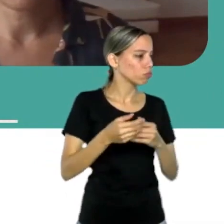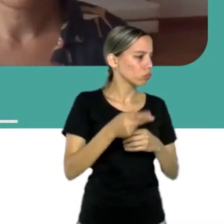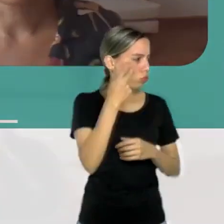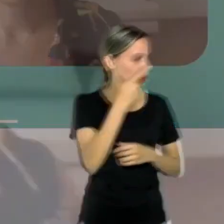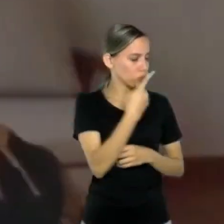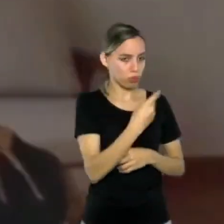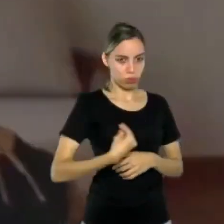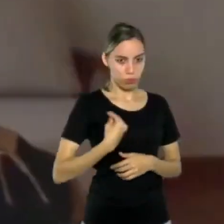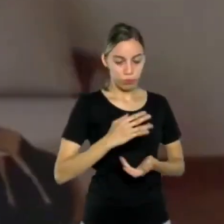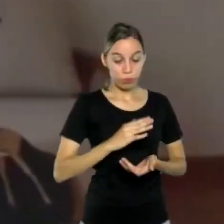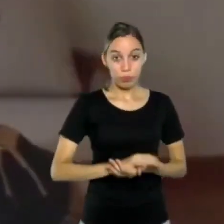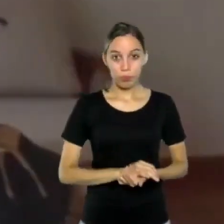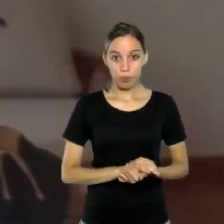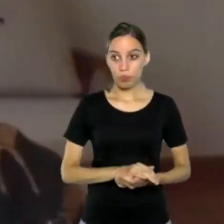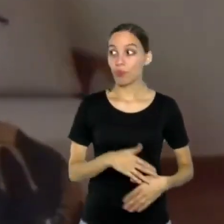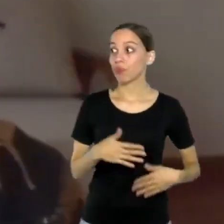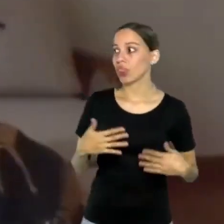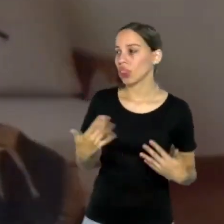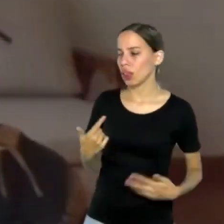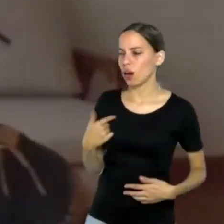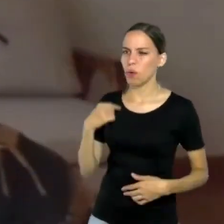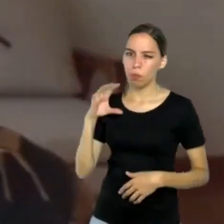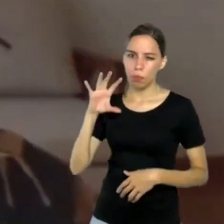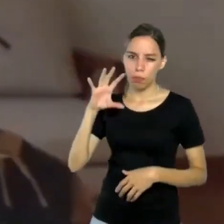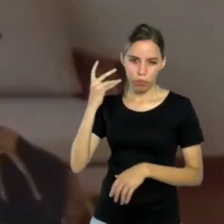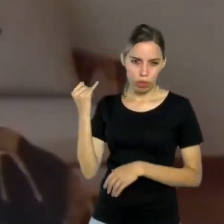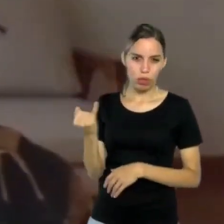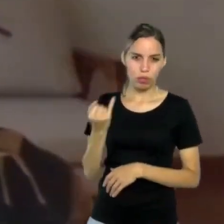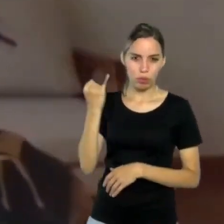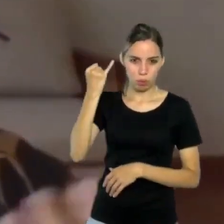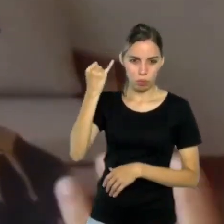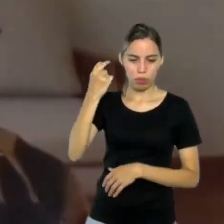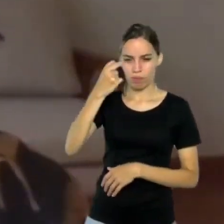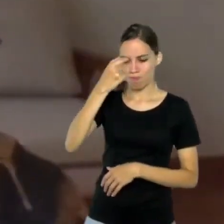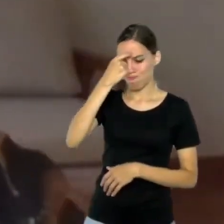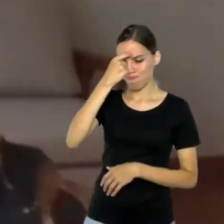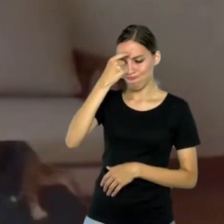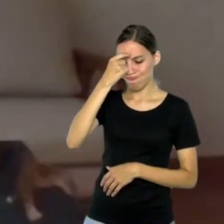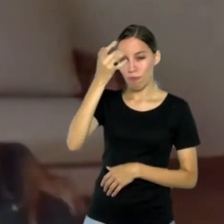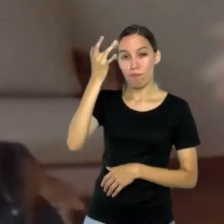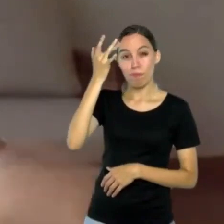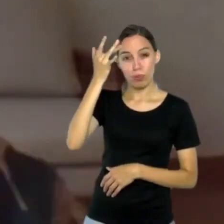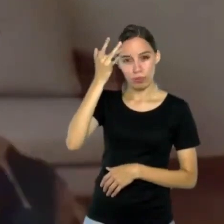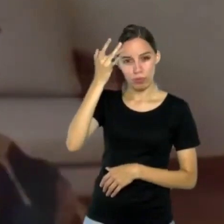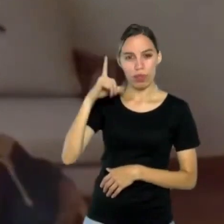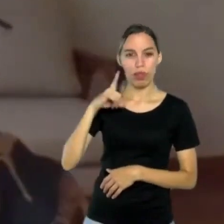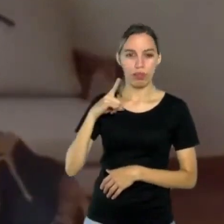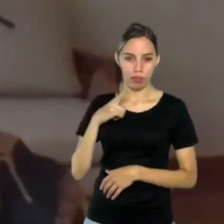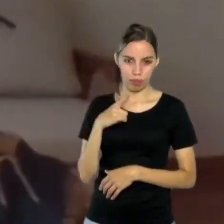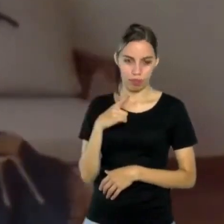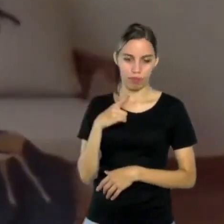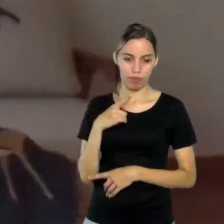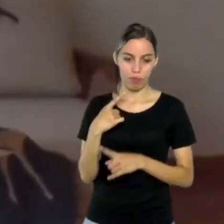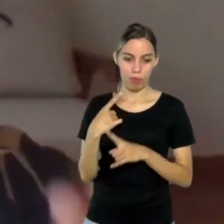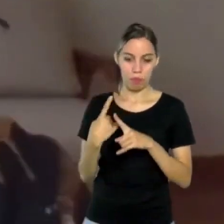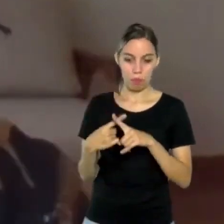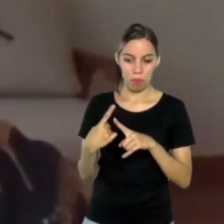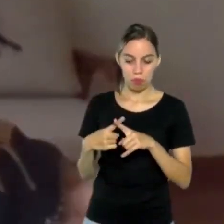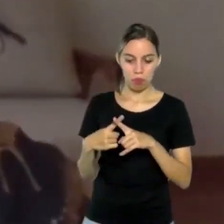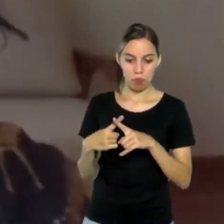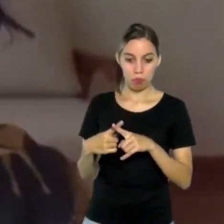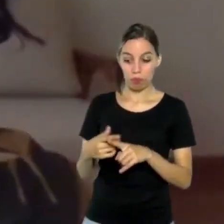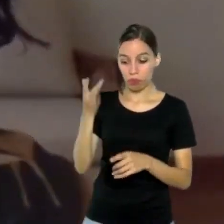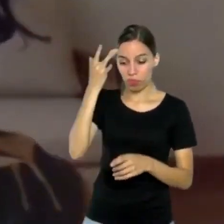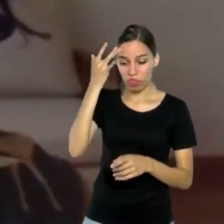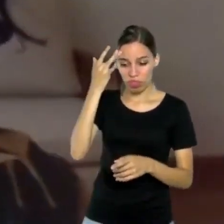que é muito importante ter esse amadurecimento, né? O processo de amadurecimento do livro, porque um livro